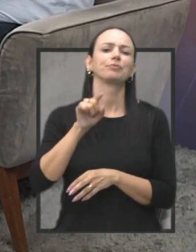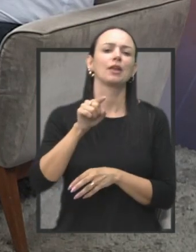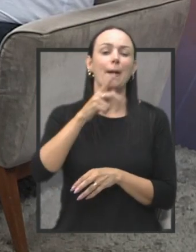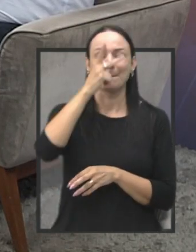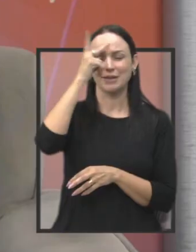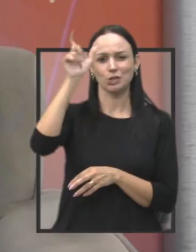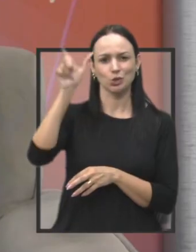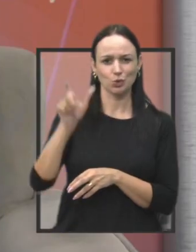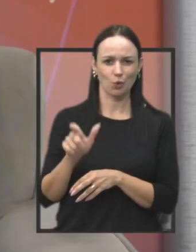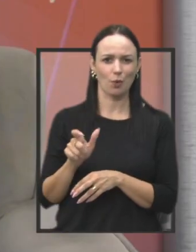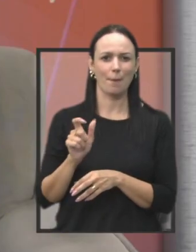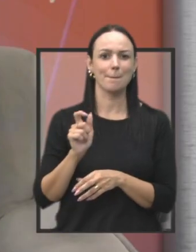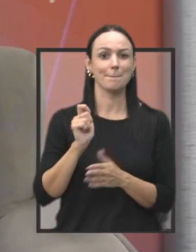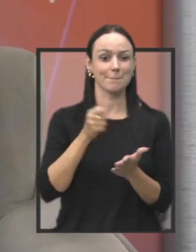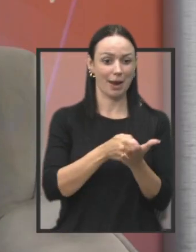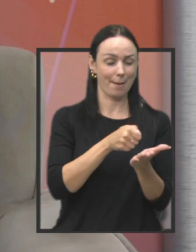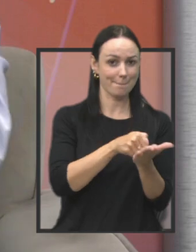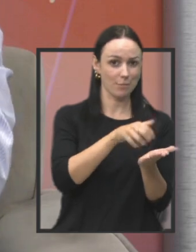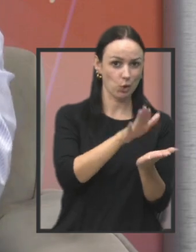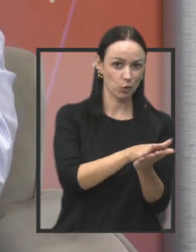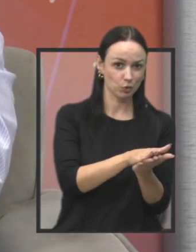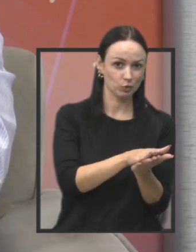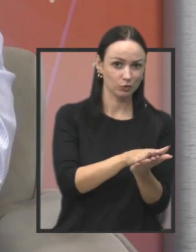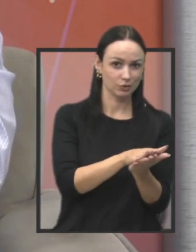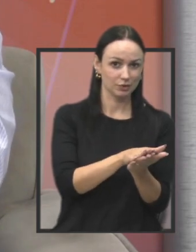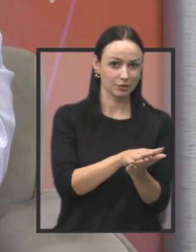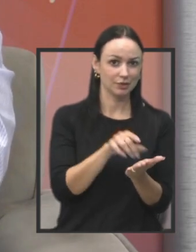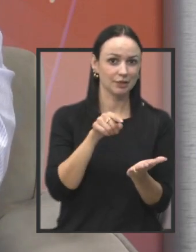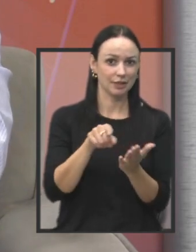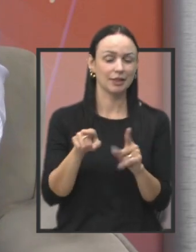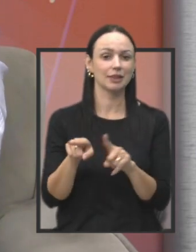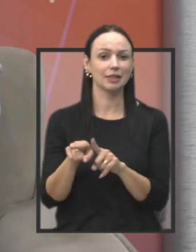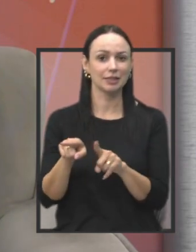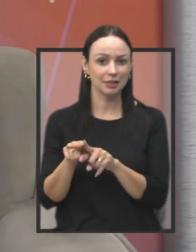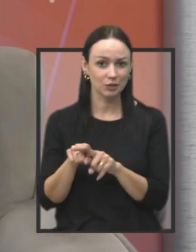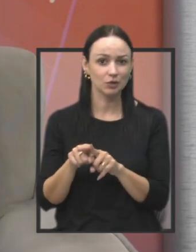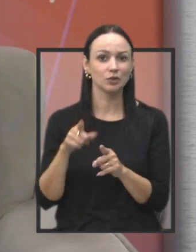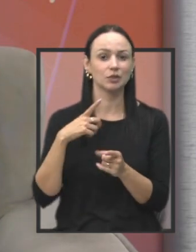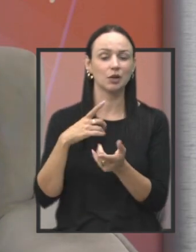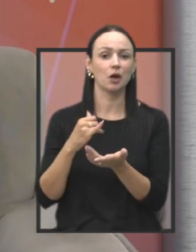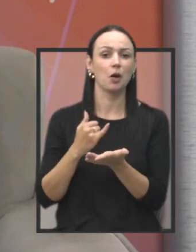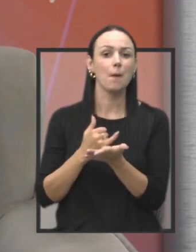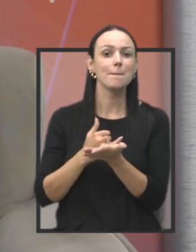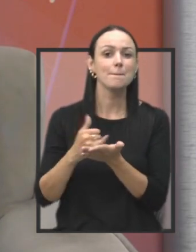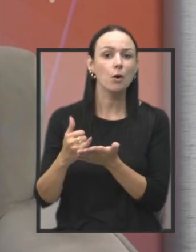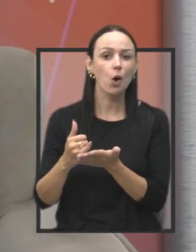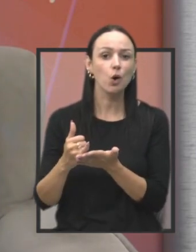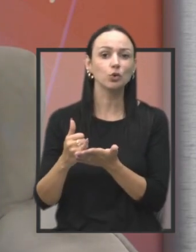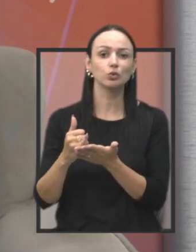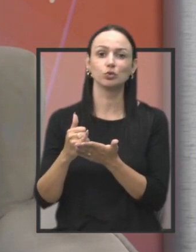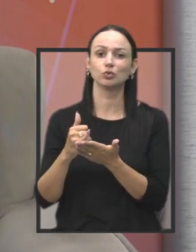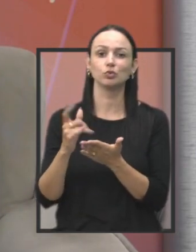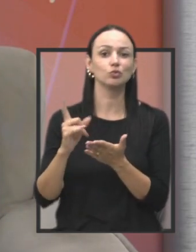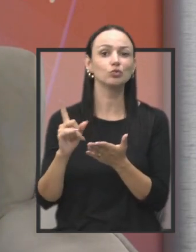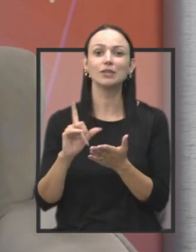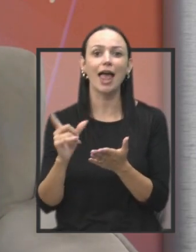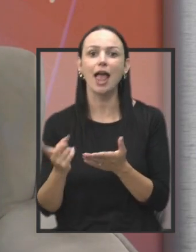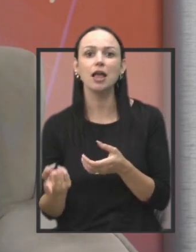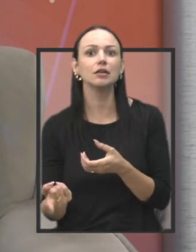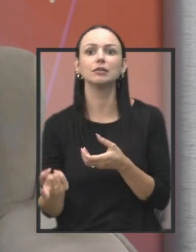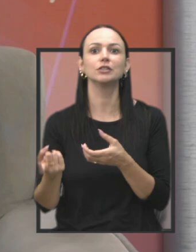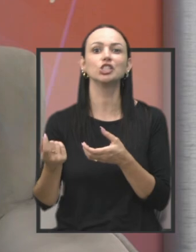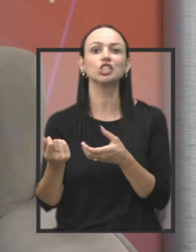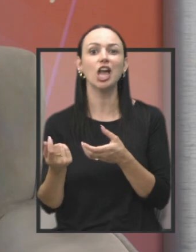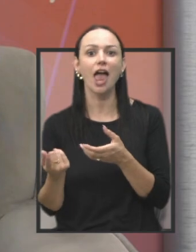né, além de pagar a multa, apura imposto no ajuste da declaração, não tem nem a restituição. Ainda